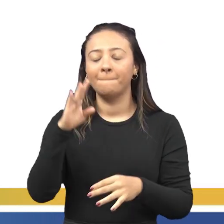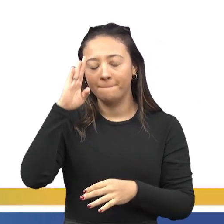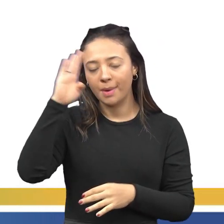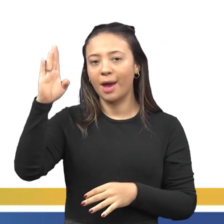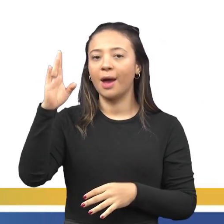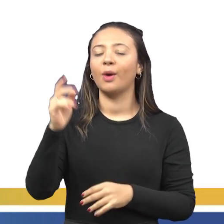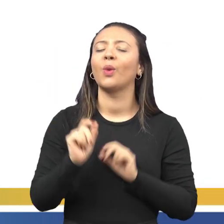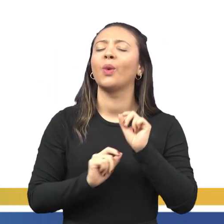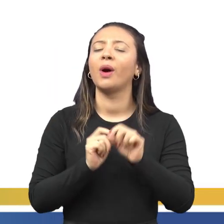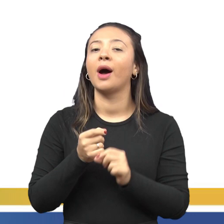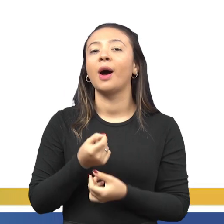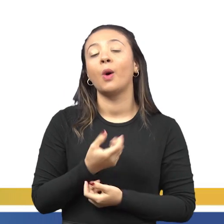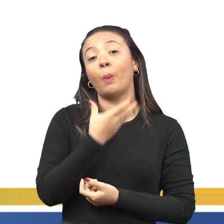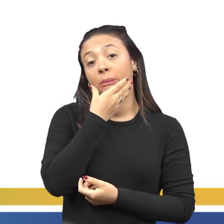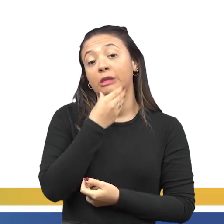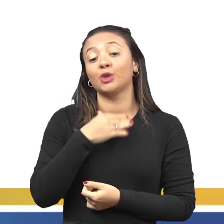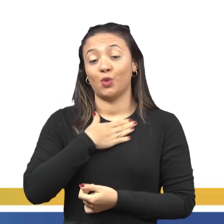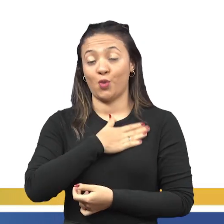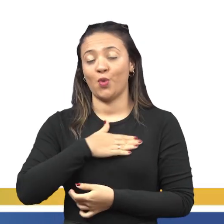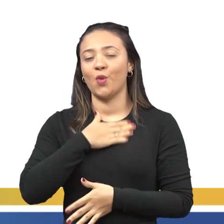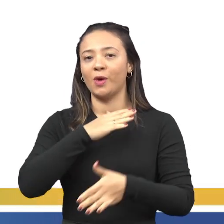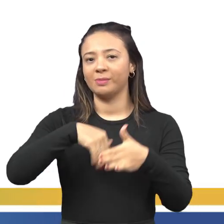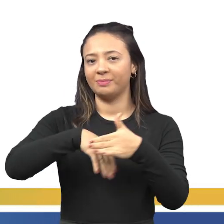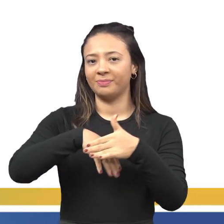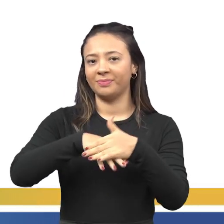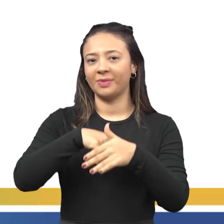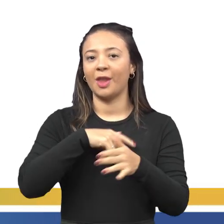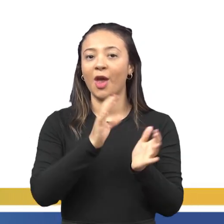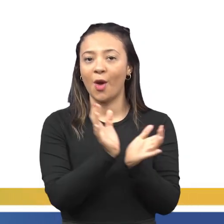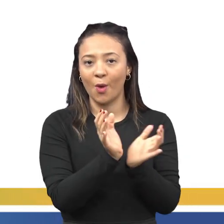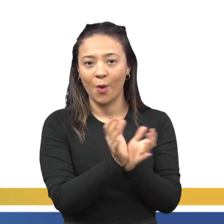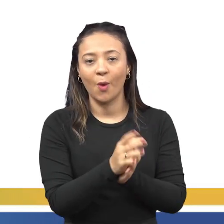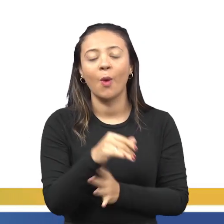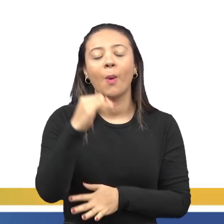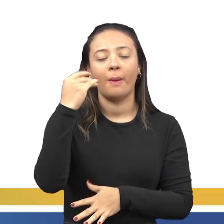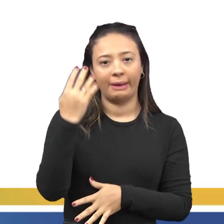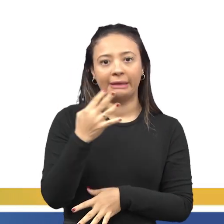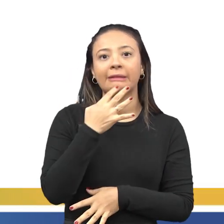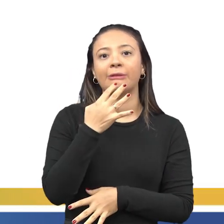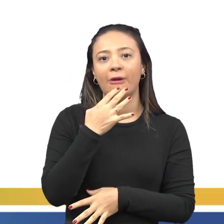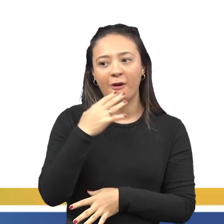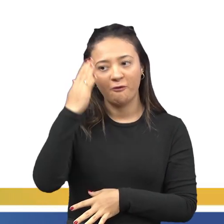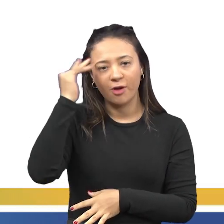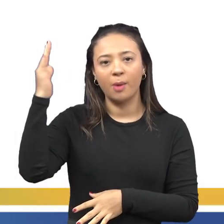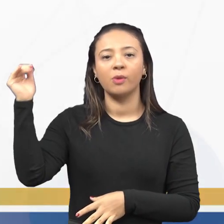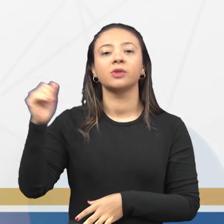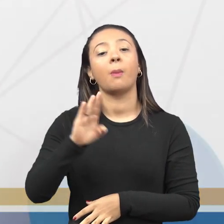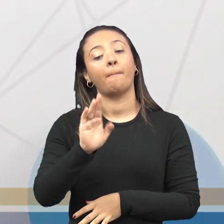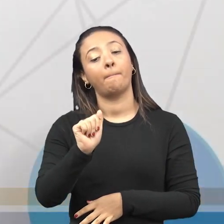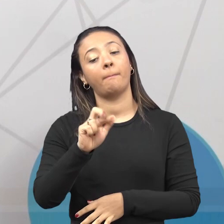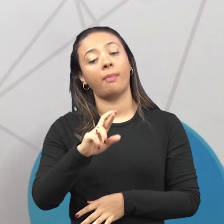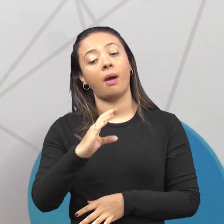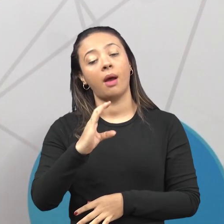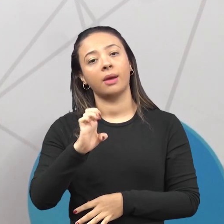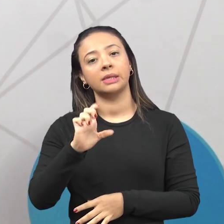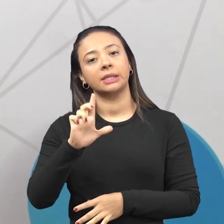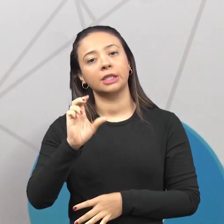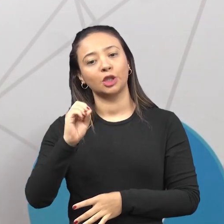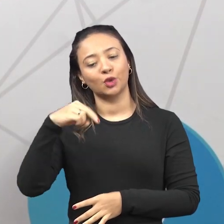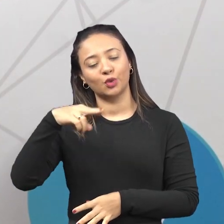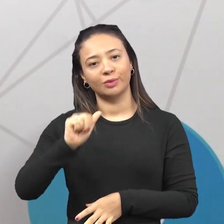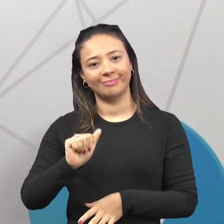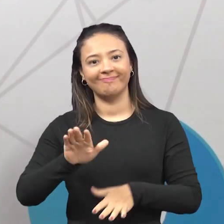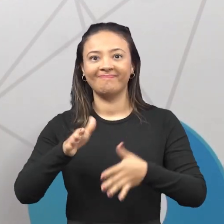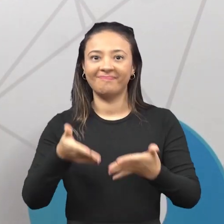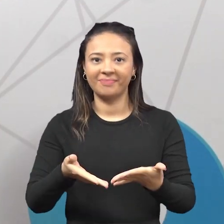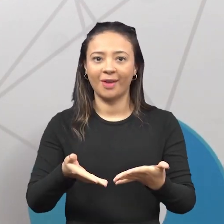que gostam de futebol. E nós temos um time aí muito conhecido que é o Barcelona, certo? Então, ó, mesmo antes da gente começar a